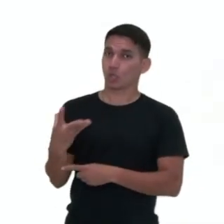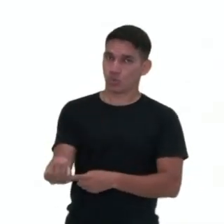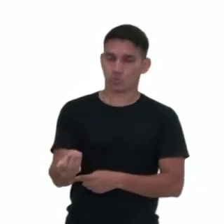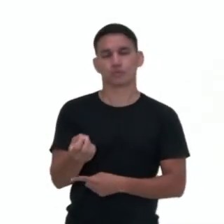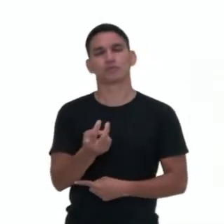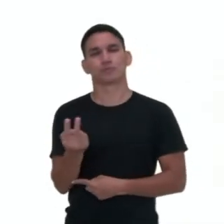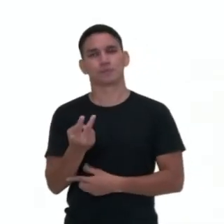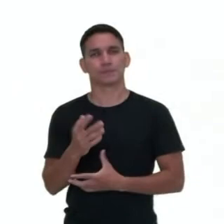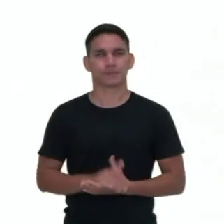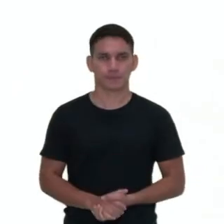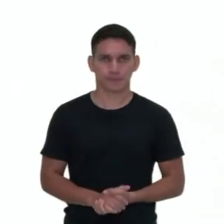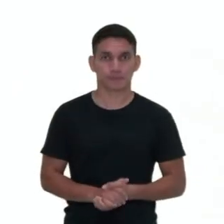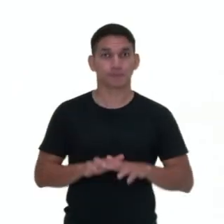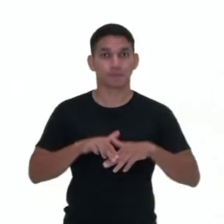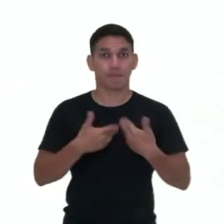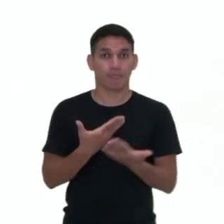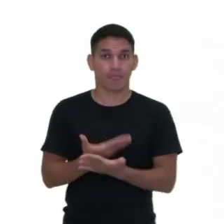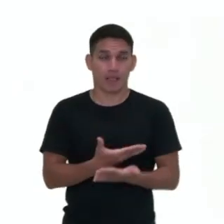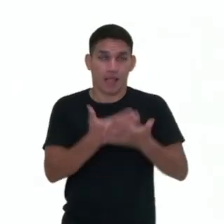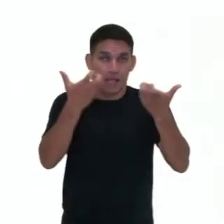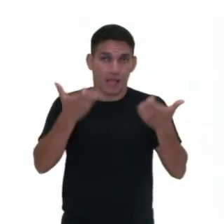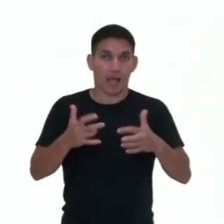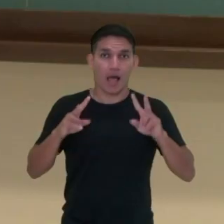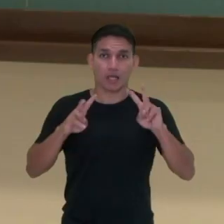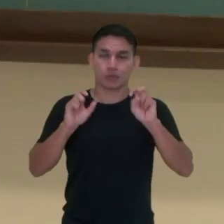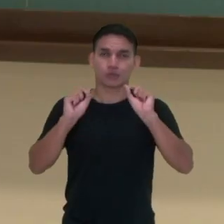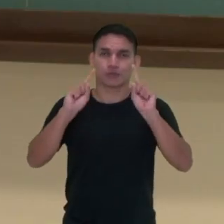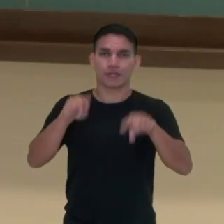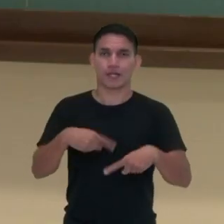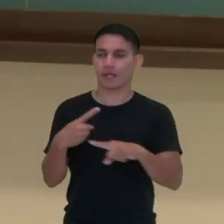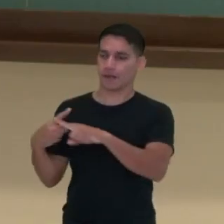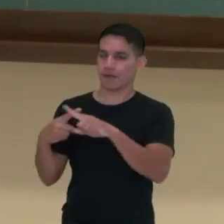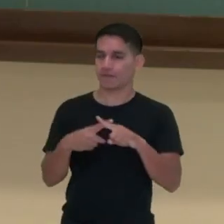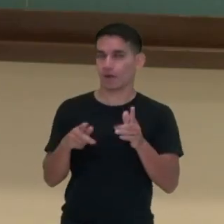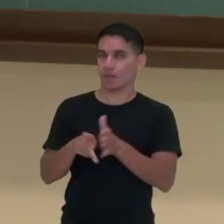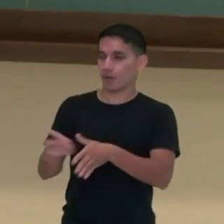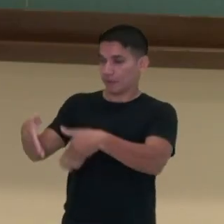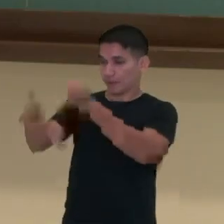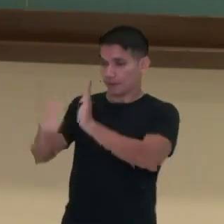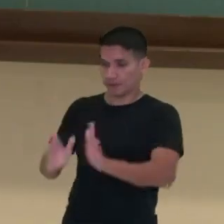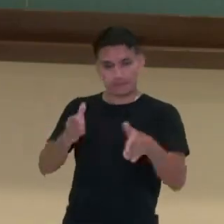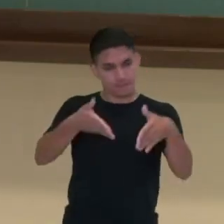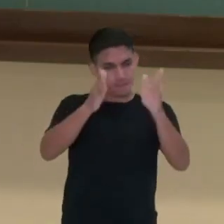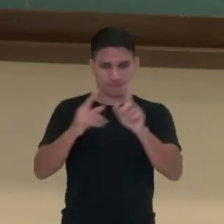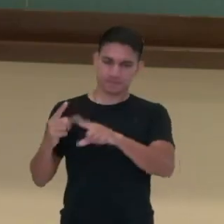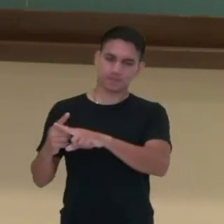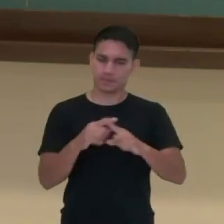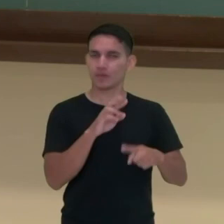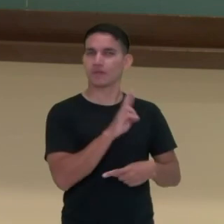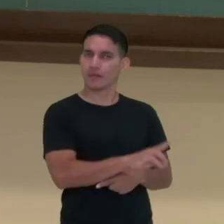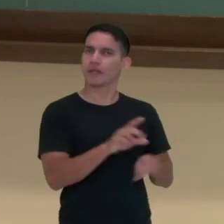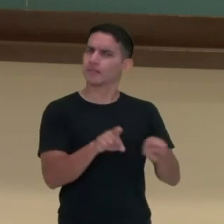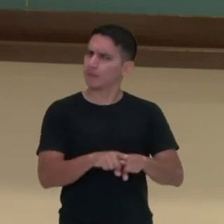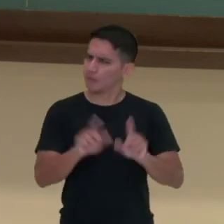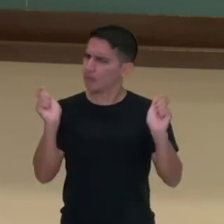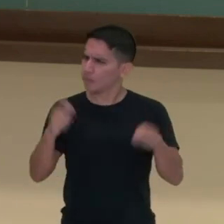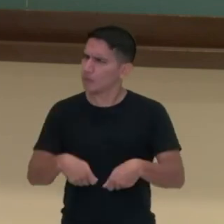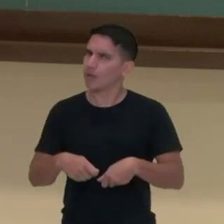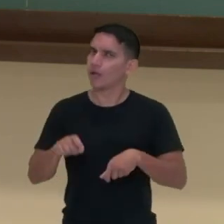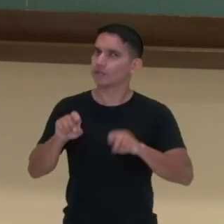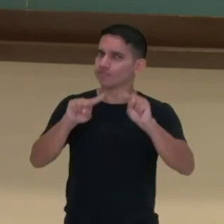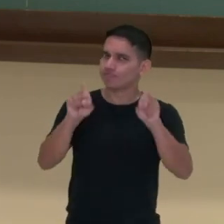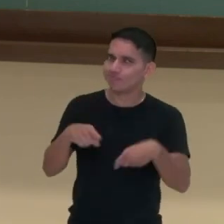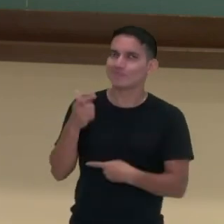inteiro, ok? Então, nessa aula, pessoal, nós vimos sobre multiplicação de matrizes, falamos sobre a condição de existência, resolução